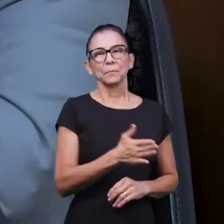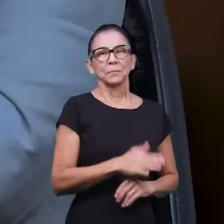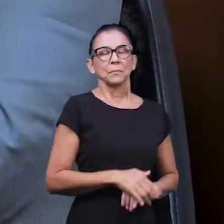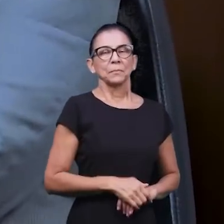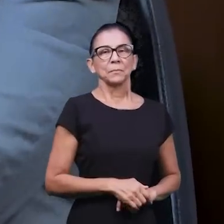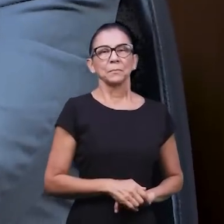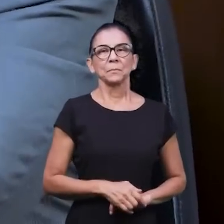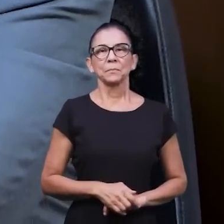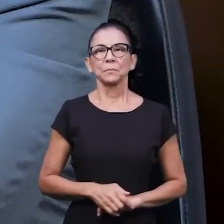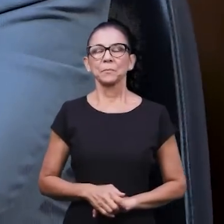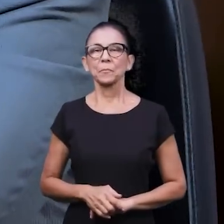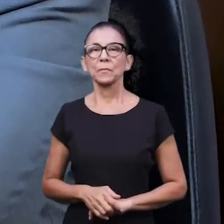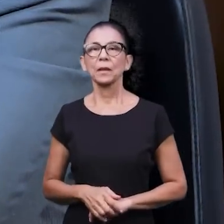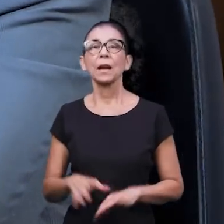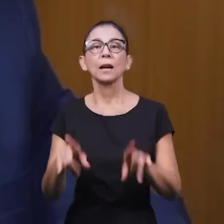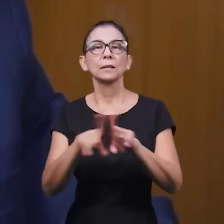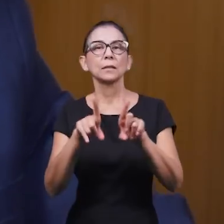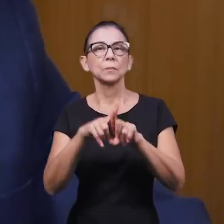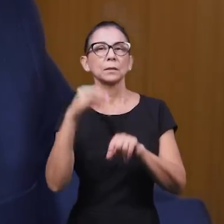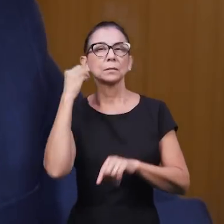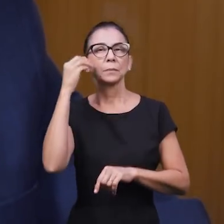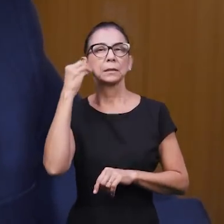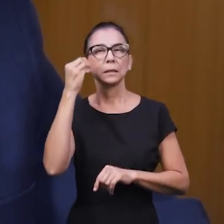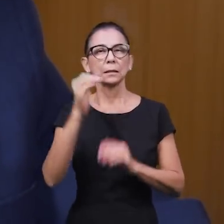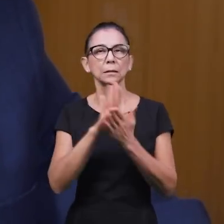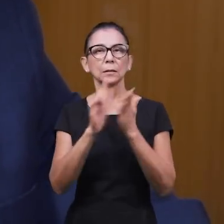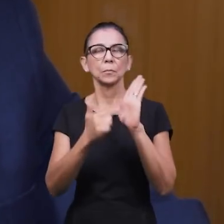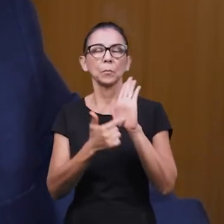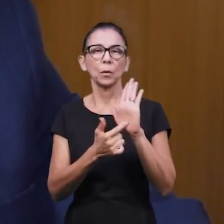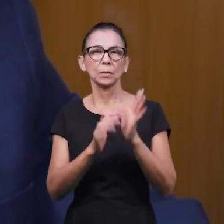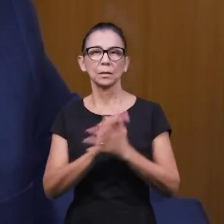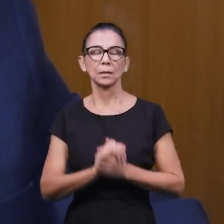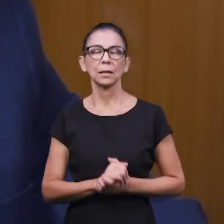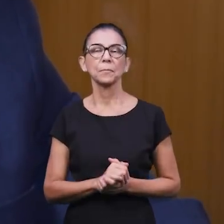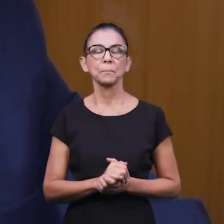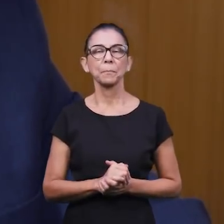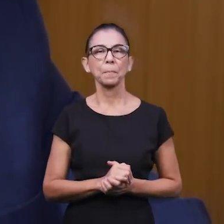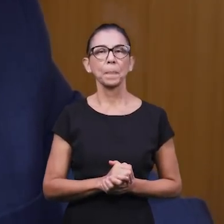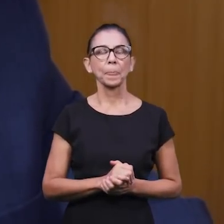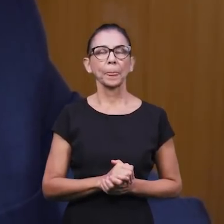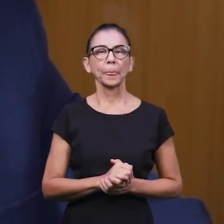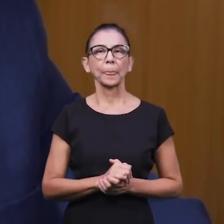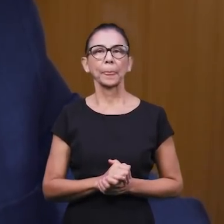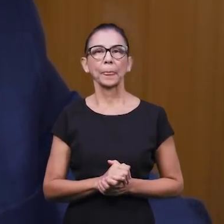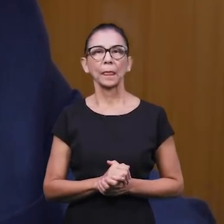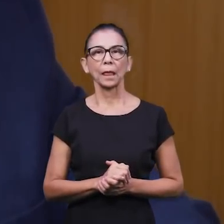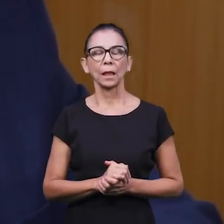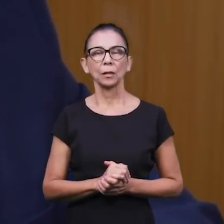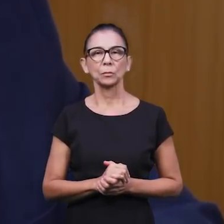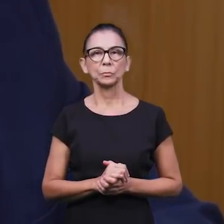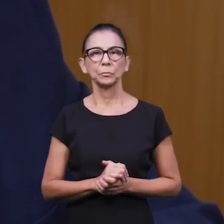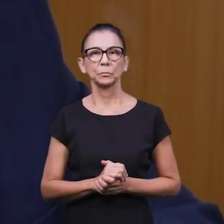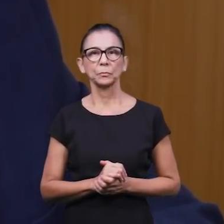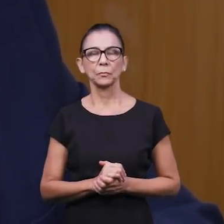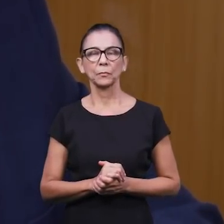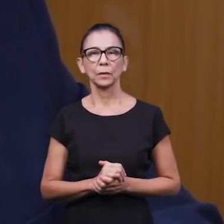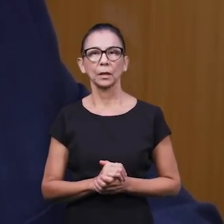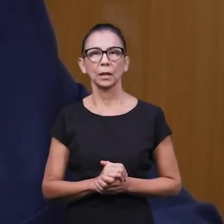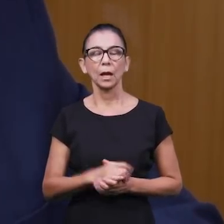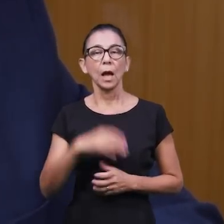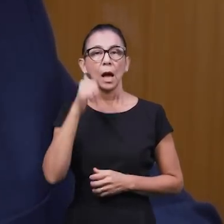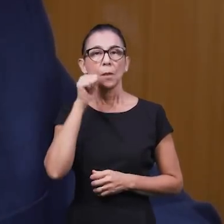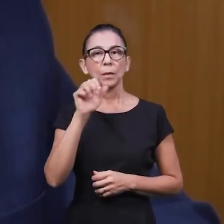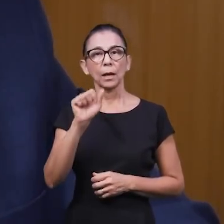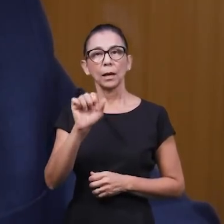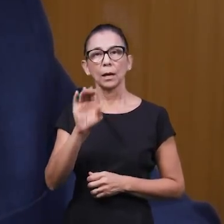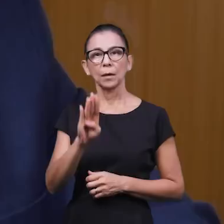lá, fala outra experiência. Então, nós temos a experiência bíblica também de Abigail, né? Abigail aqui em 1 Samuel 25, 25,